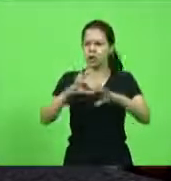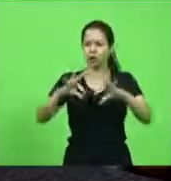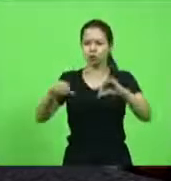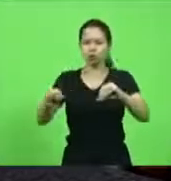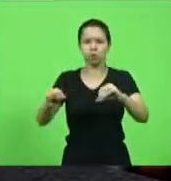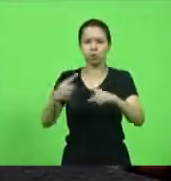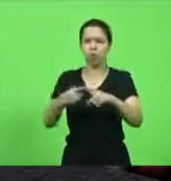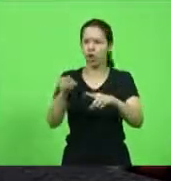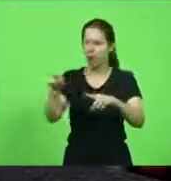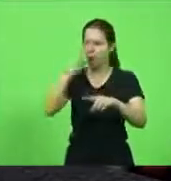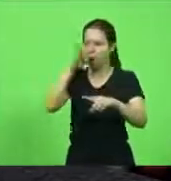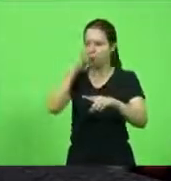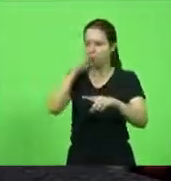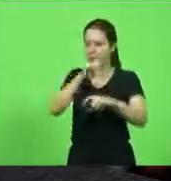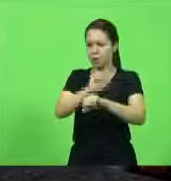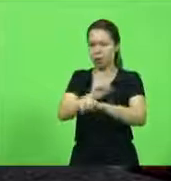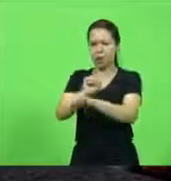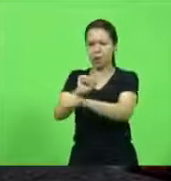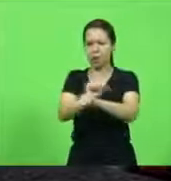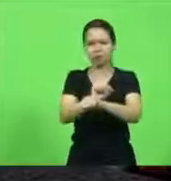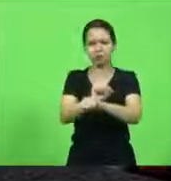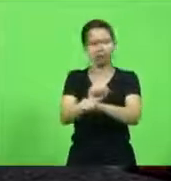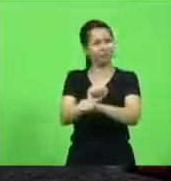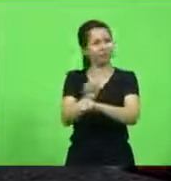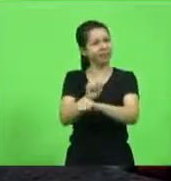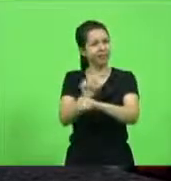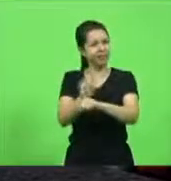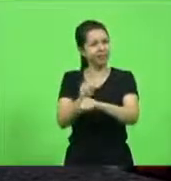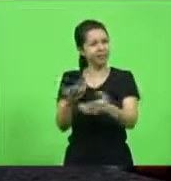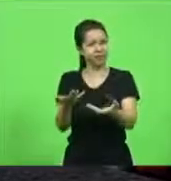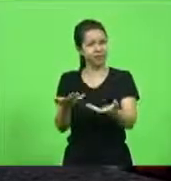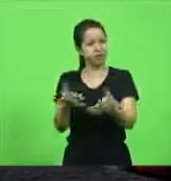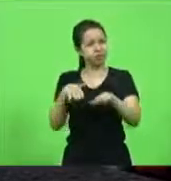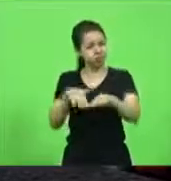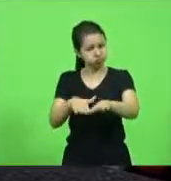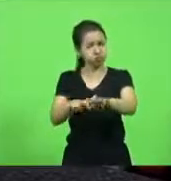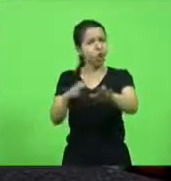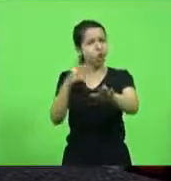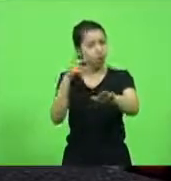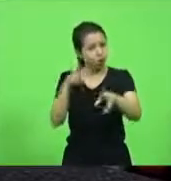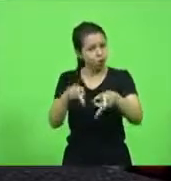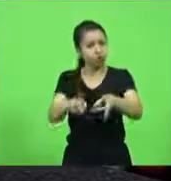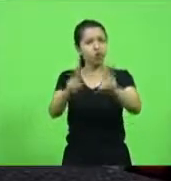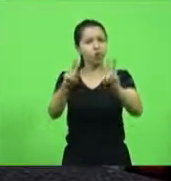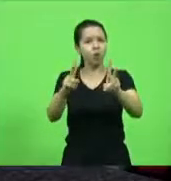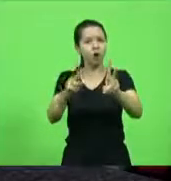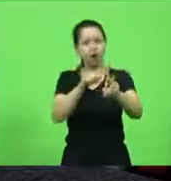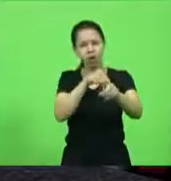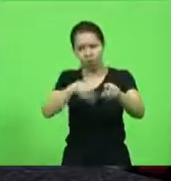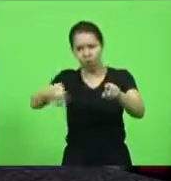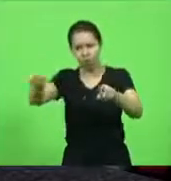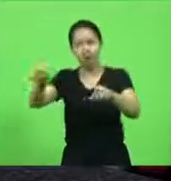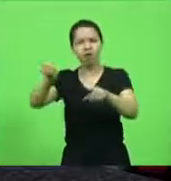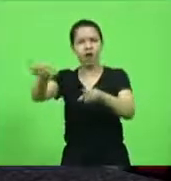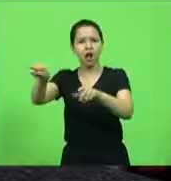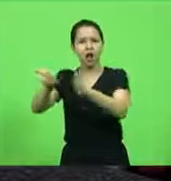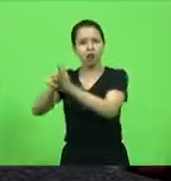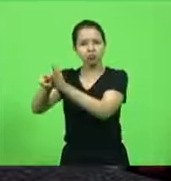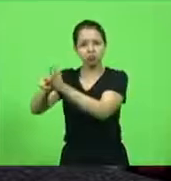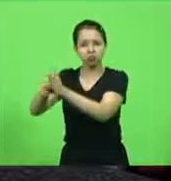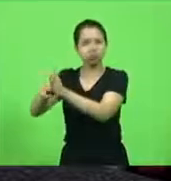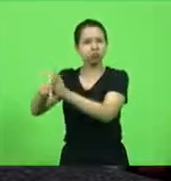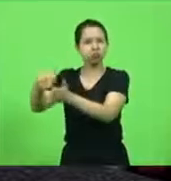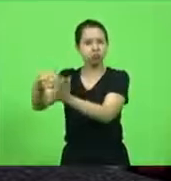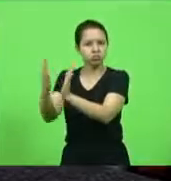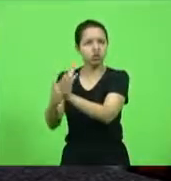atrás daquele que furou, penaliza, mas vamos continuar essa campanha. É preciso, inclusive,